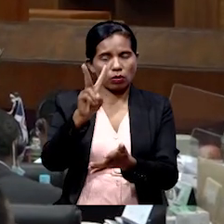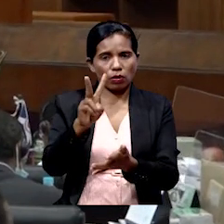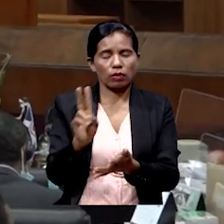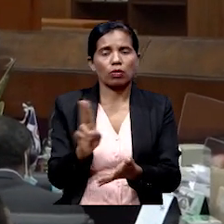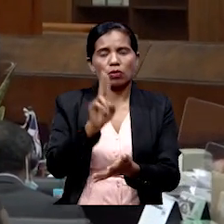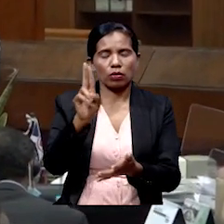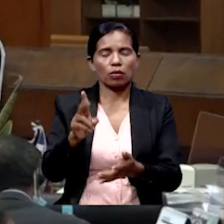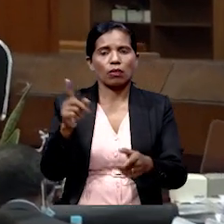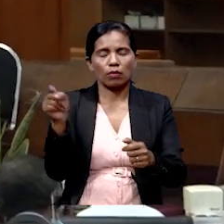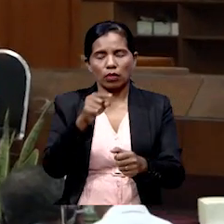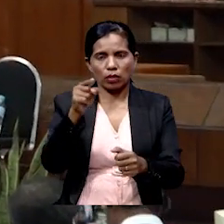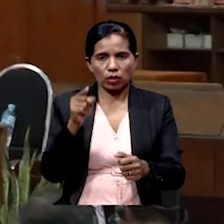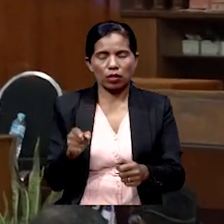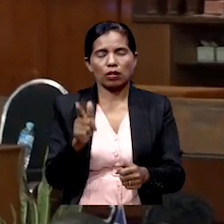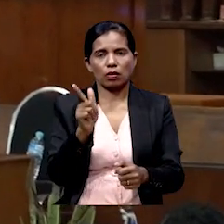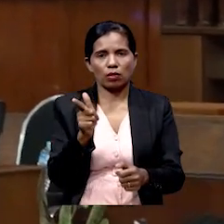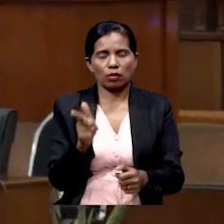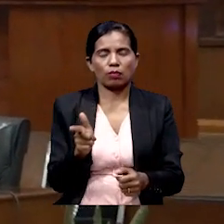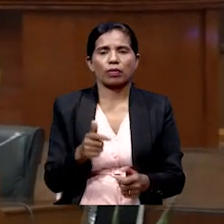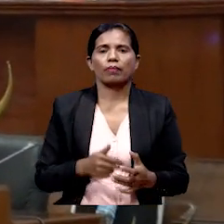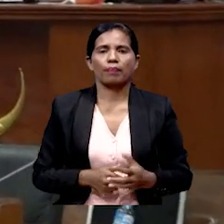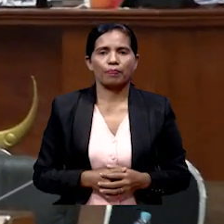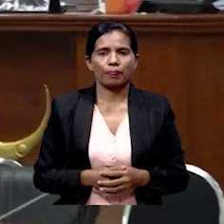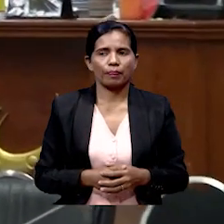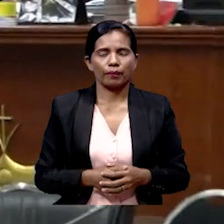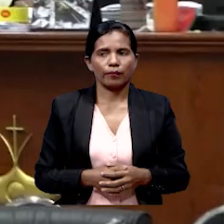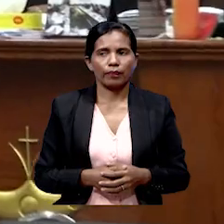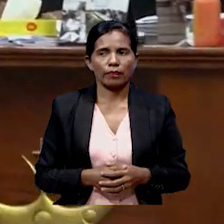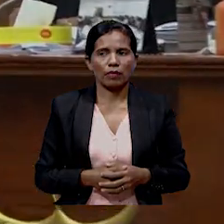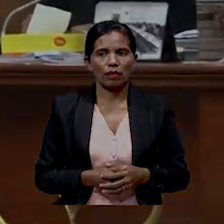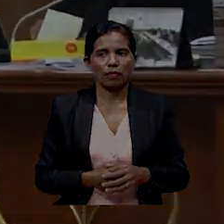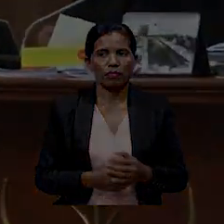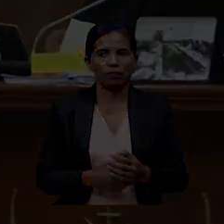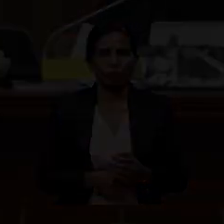executa 100% rua nulo recém. Fátima Pereira, Elugaio, GMN.